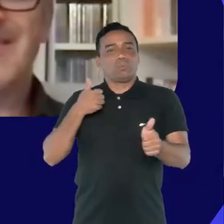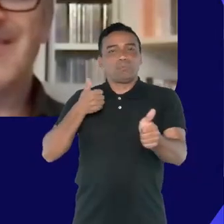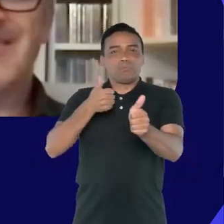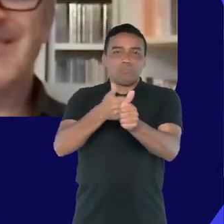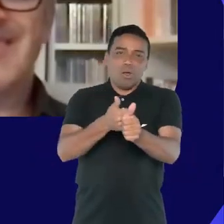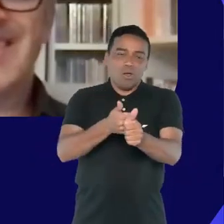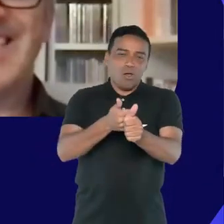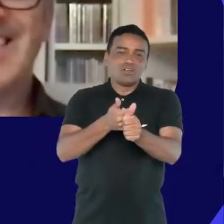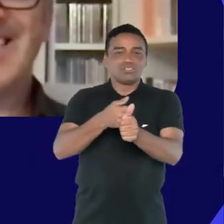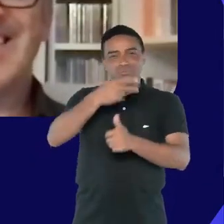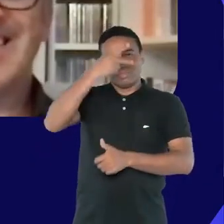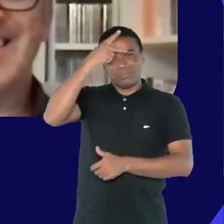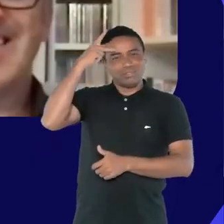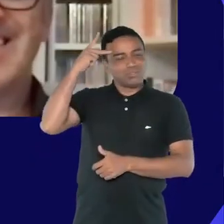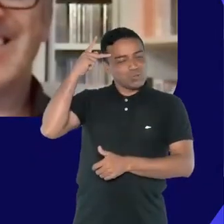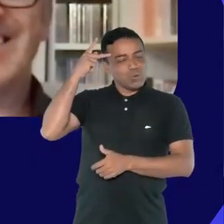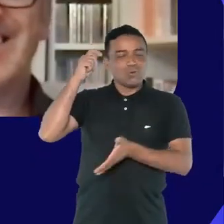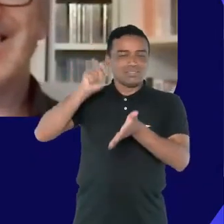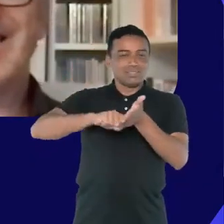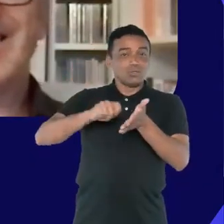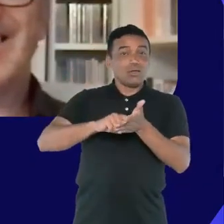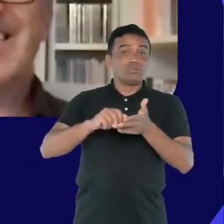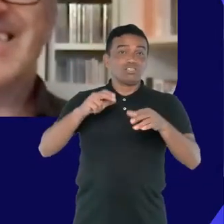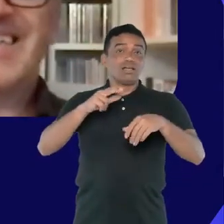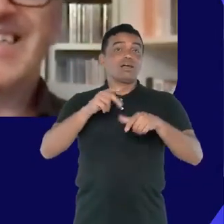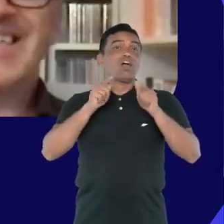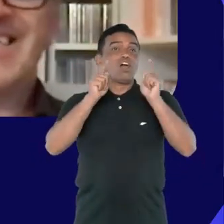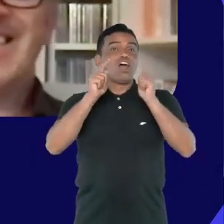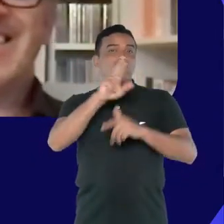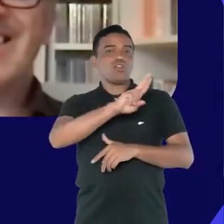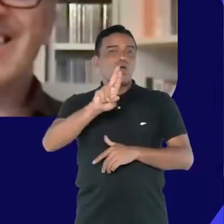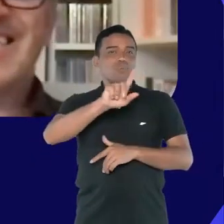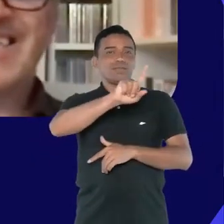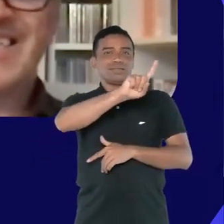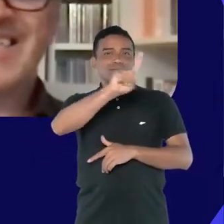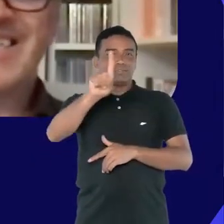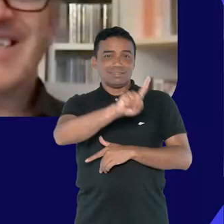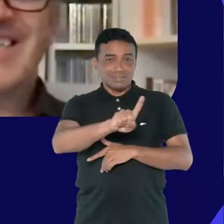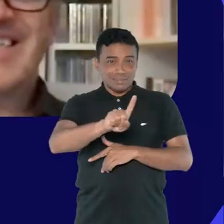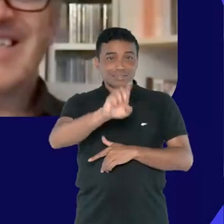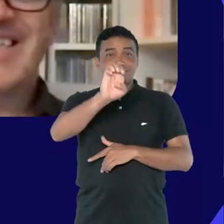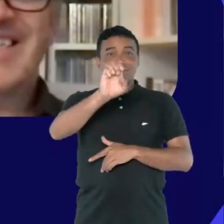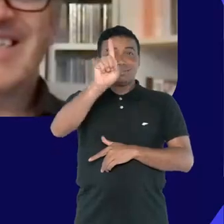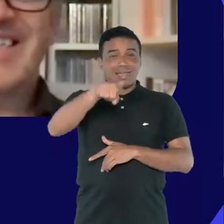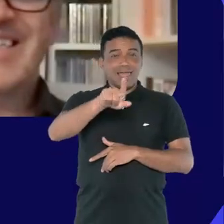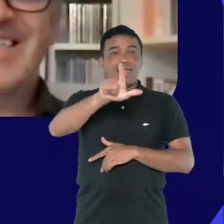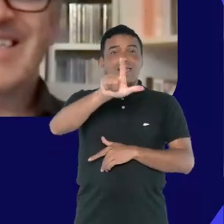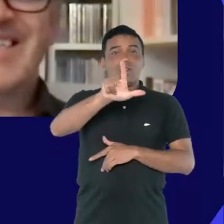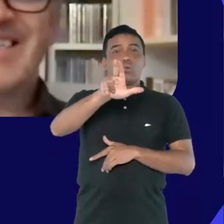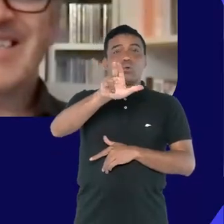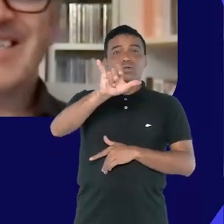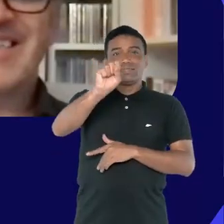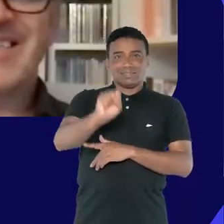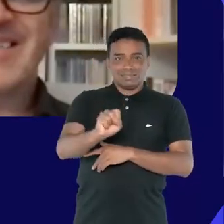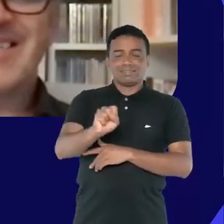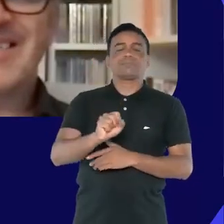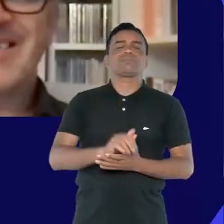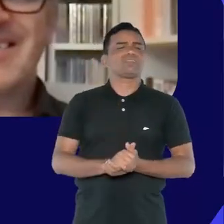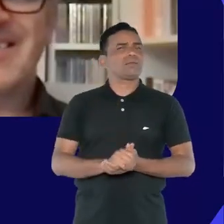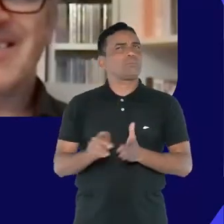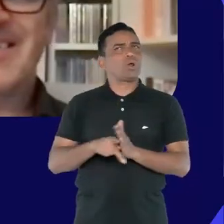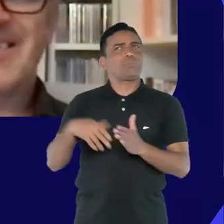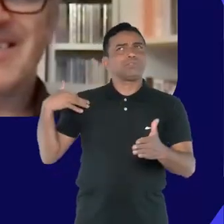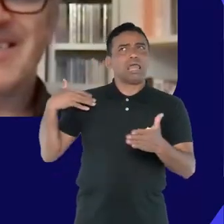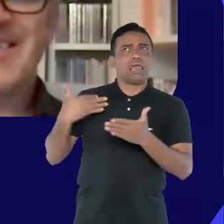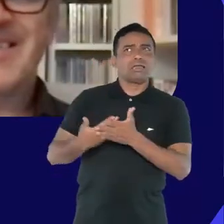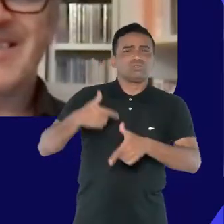Peixoto, um homem branco de cabelos cacheados curtos. Ele traja camiseta de botões preta e usa óculos retangulares de aro preto. Seu